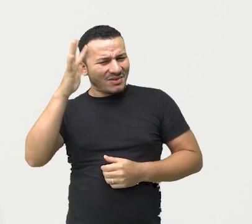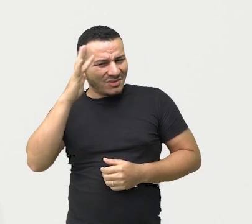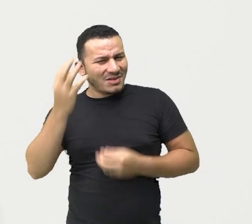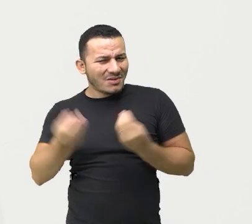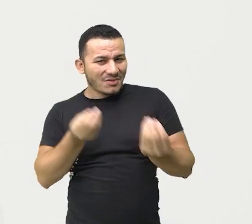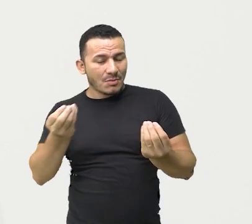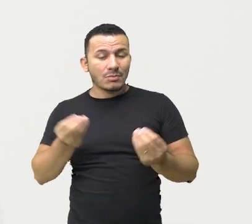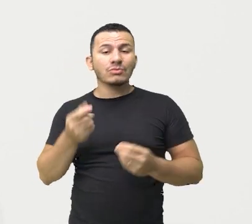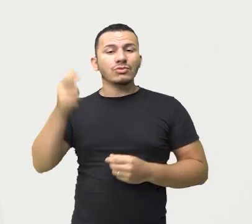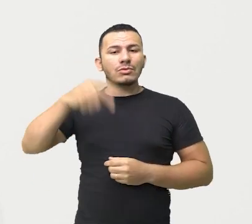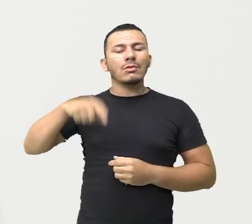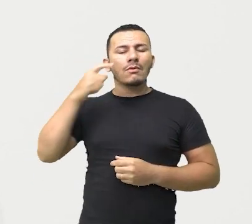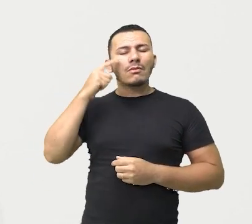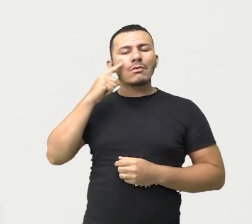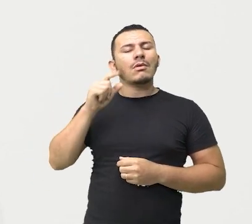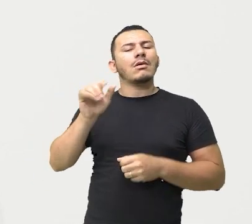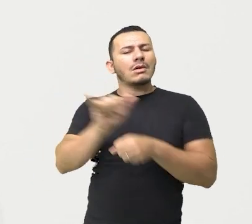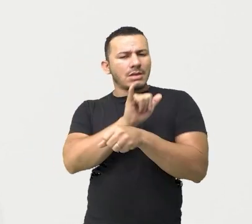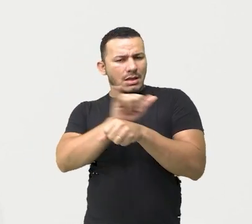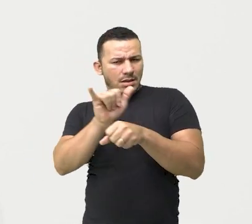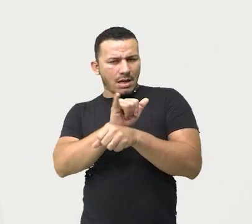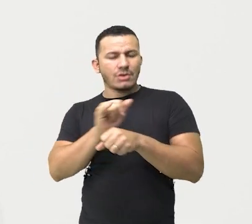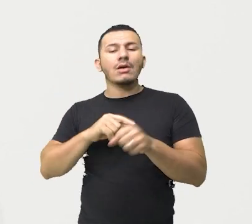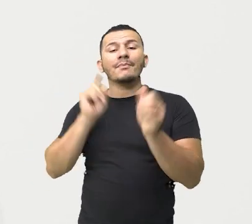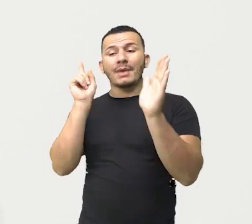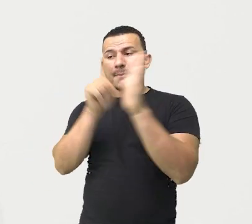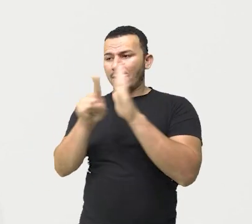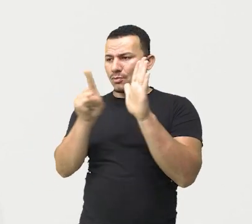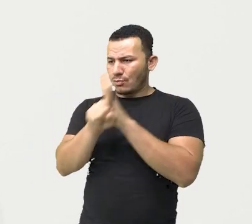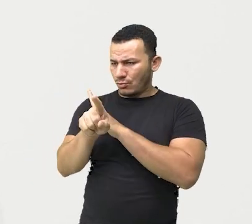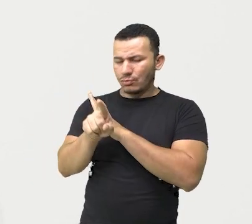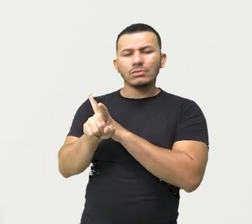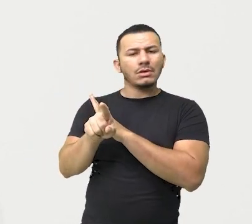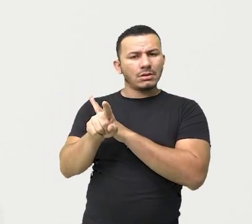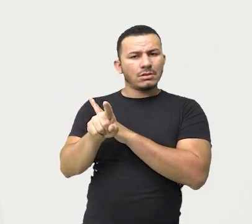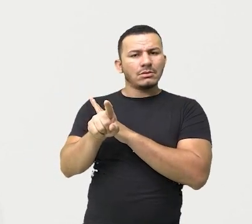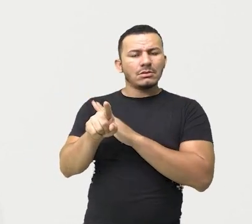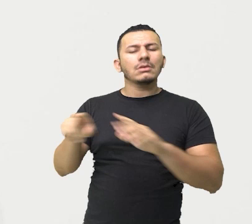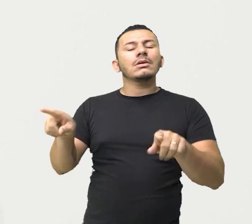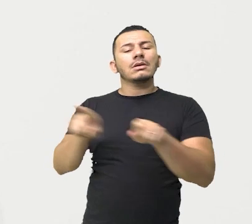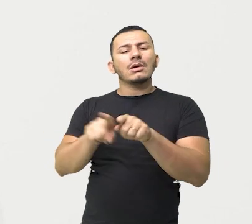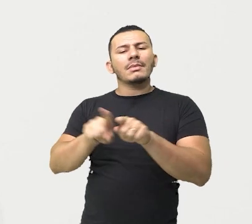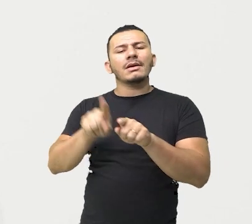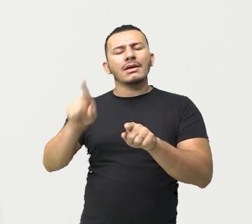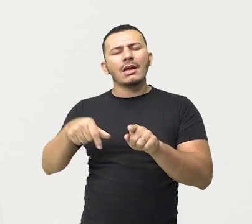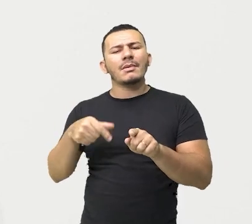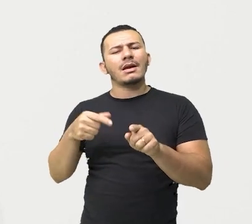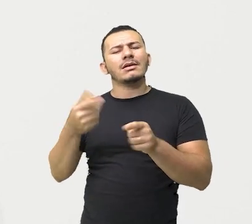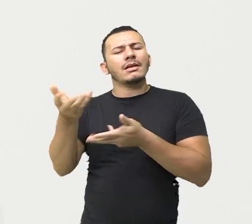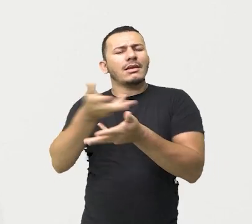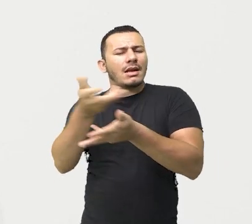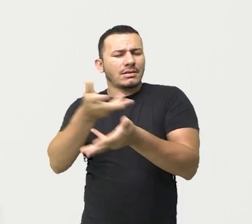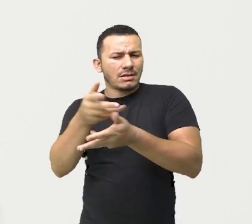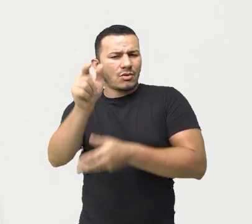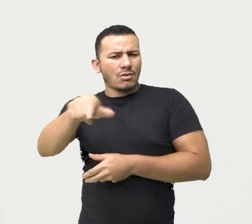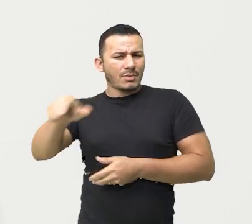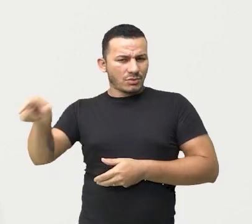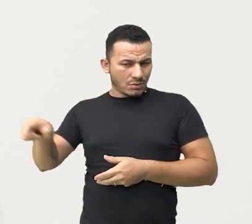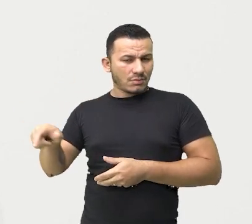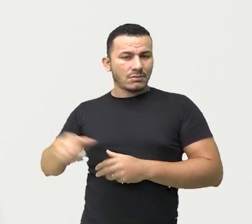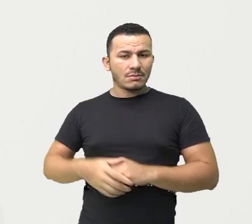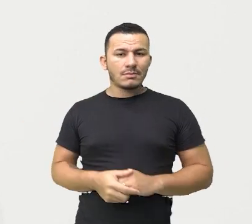só, o do questionamento para fazer aí uma interação com o leitor,